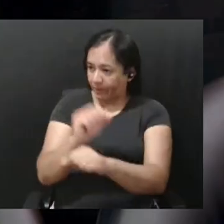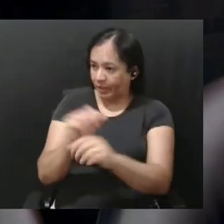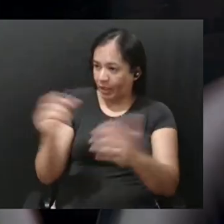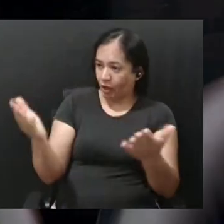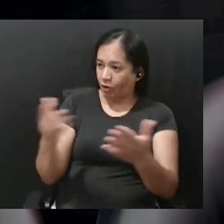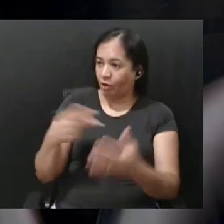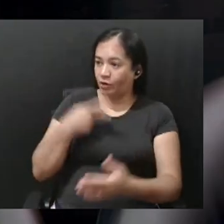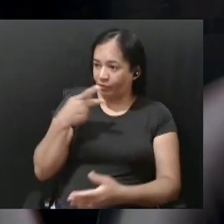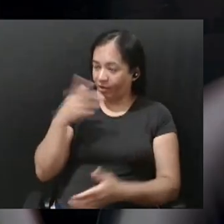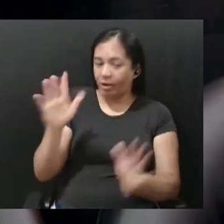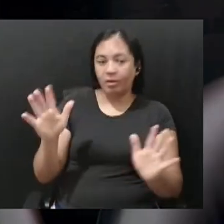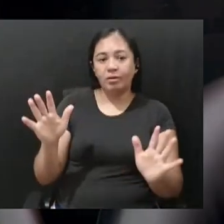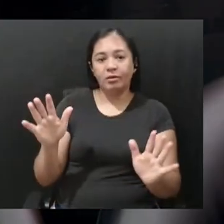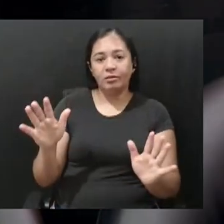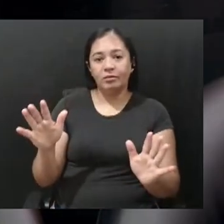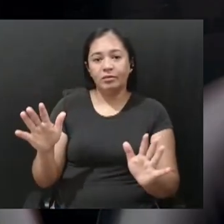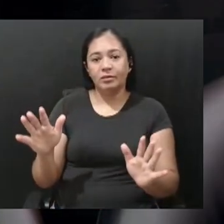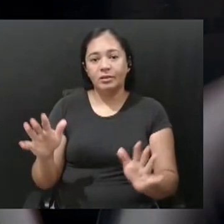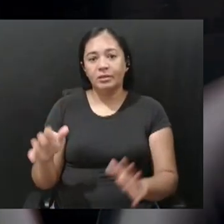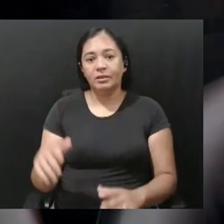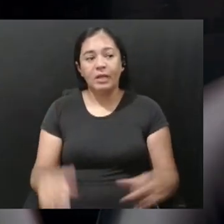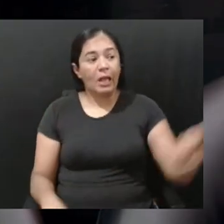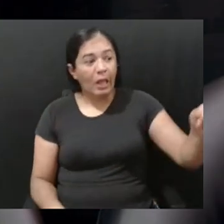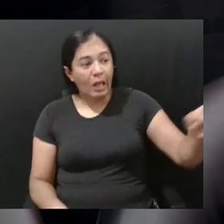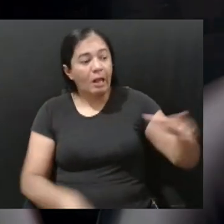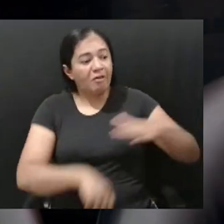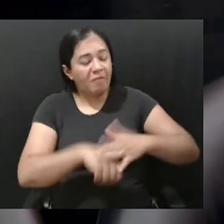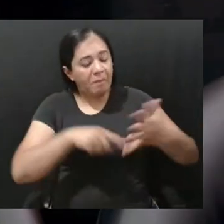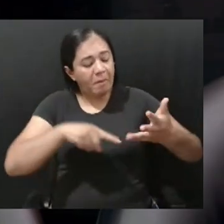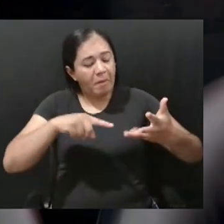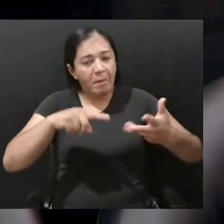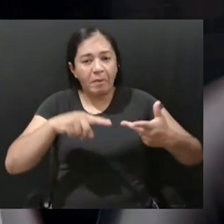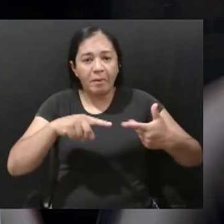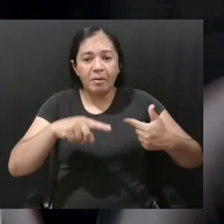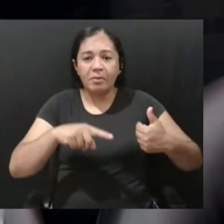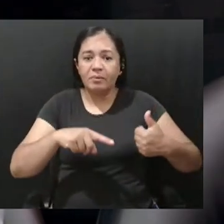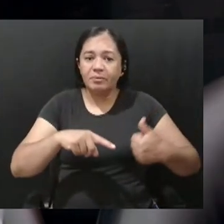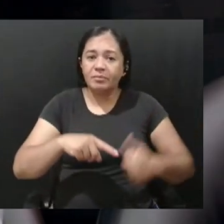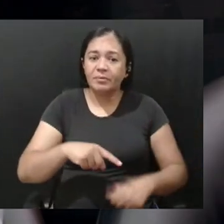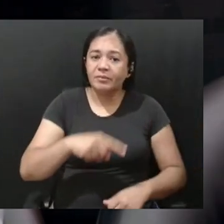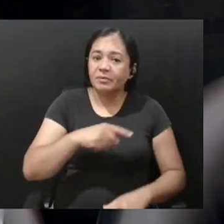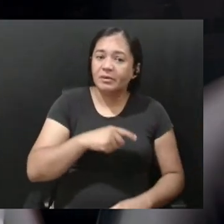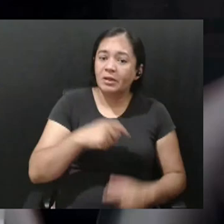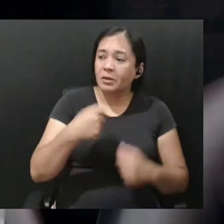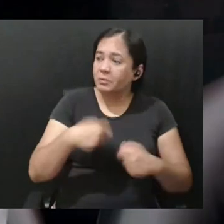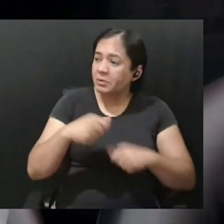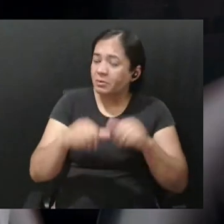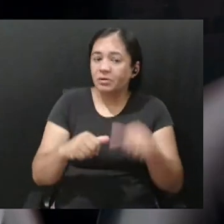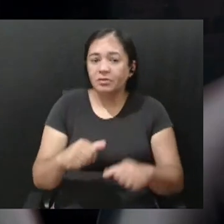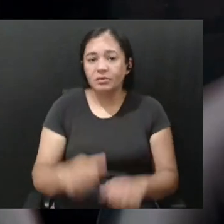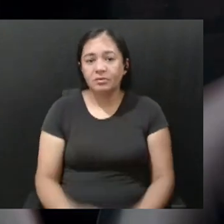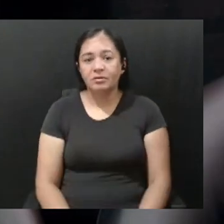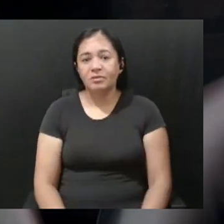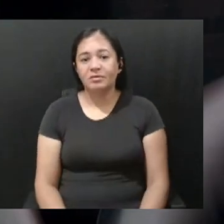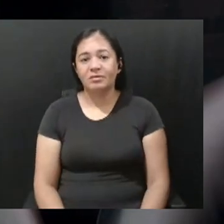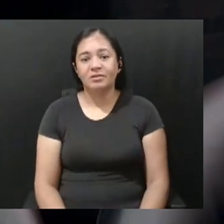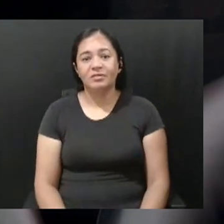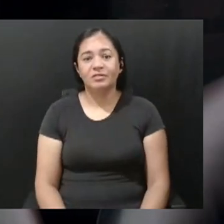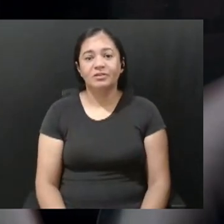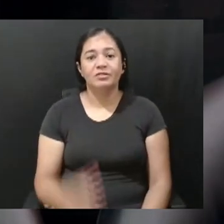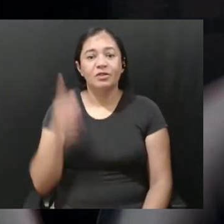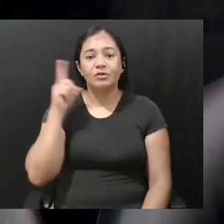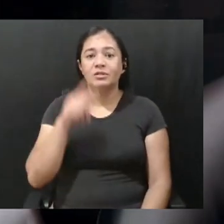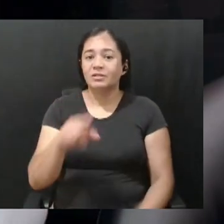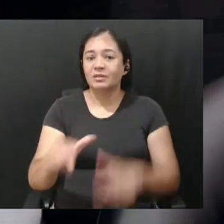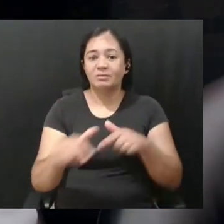tal pessoa que faz isso pra mim, que não sei o que, que não sei o que, e eu tenho que mudar, não sei o que. Olha, a gente só consegue trabalhar você aqui, eu não consigo trabalhar outra